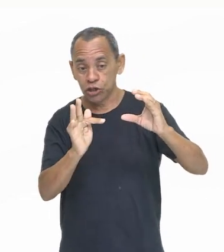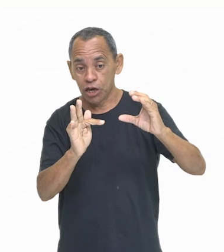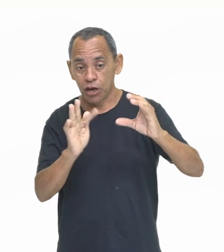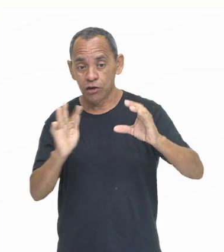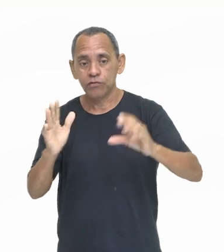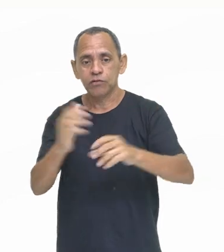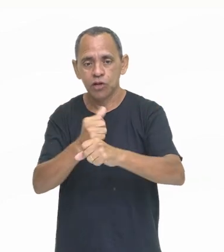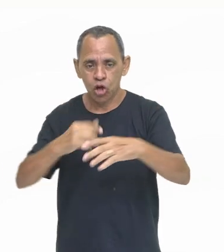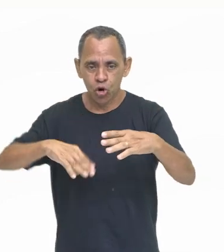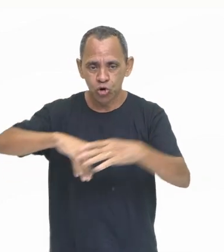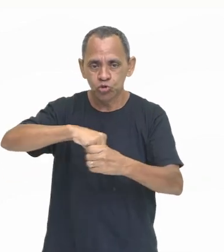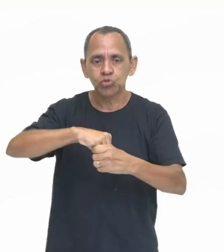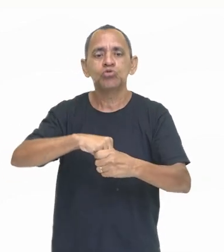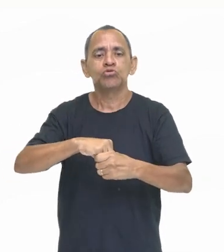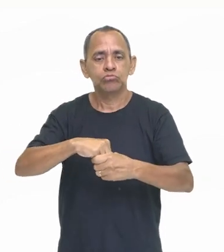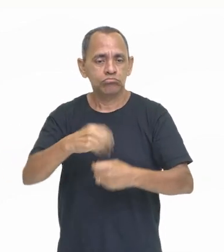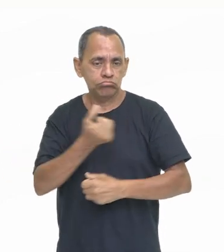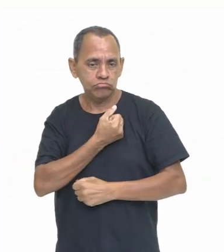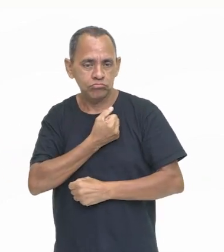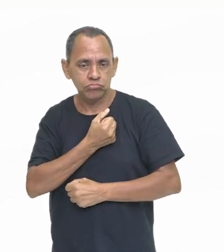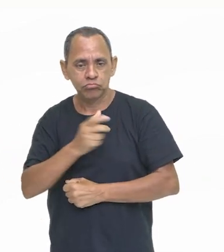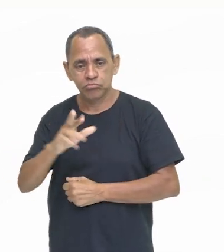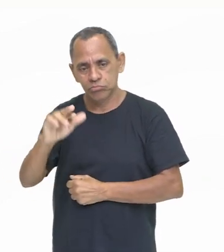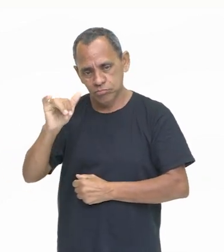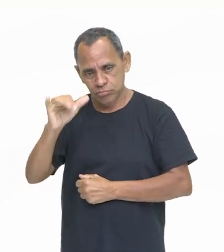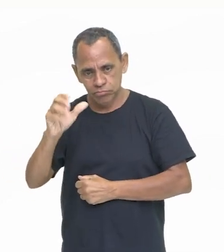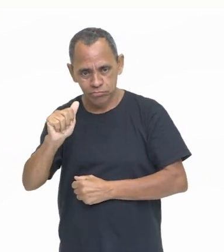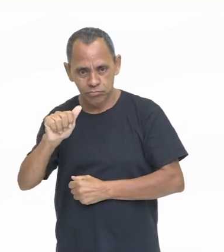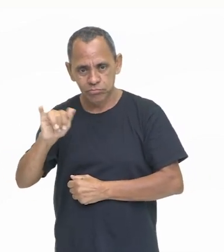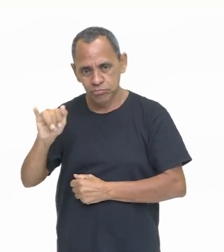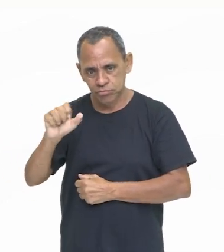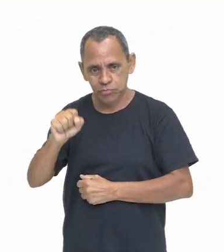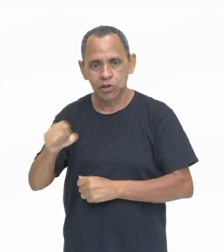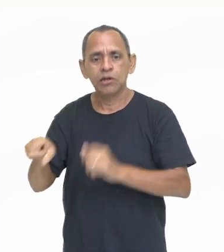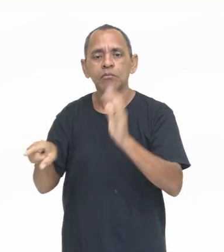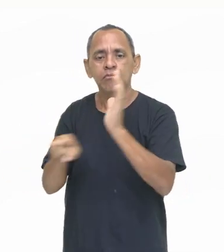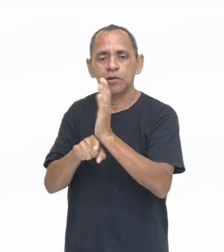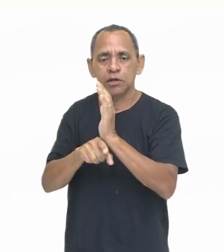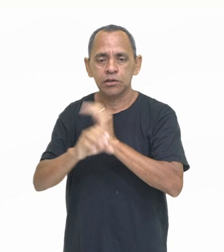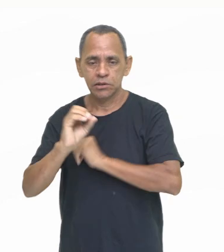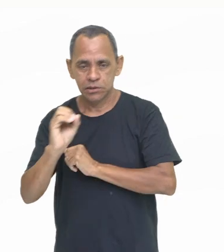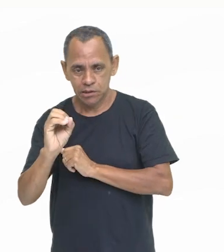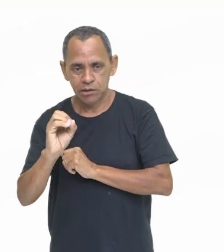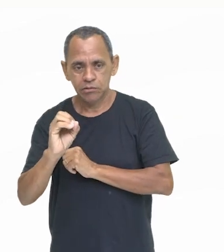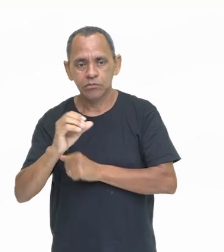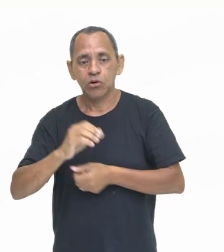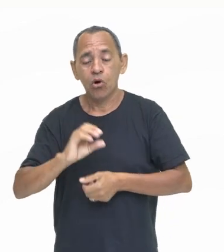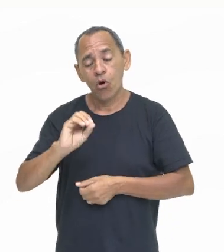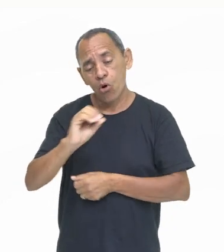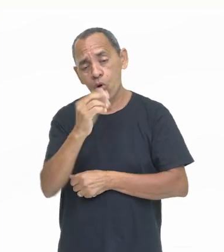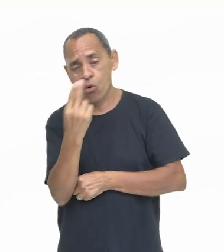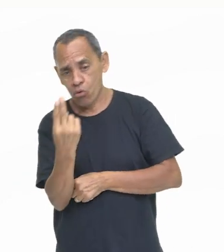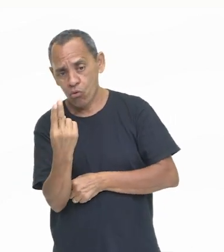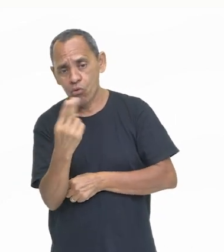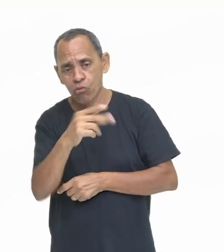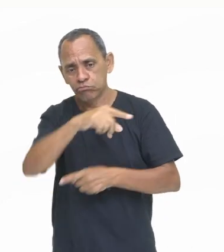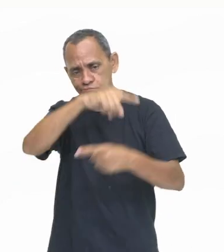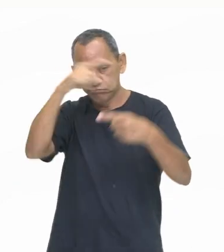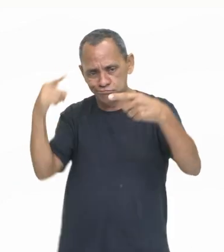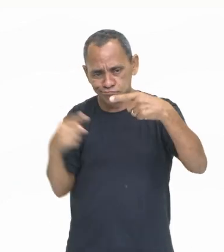reais menos o zero, dessa forma, tá? Ou